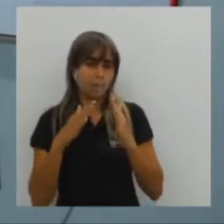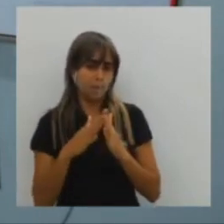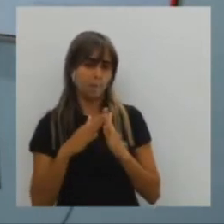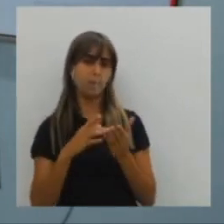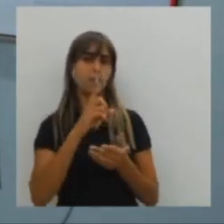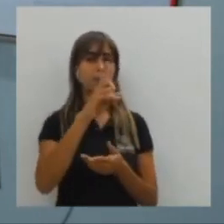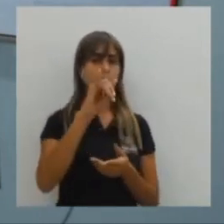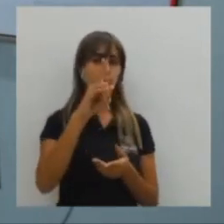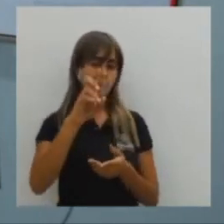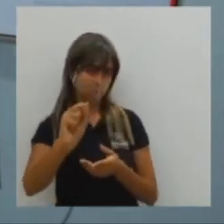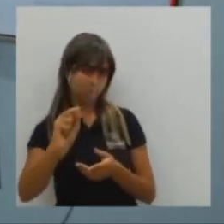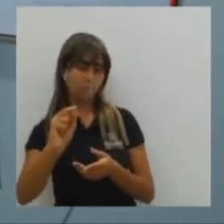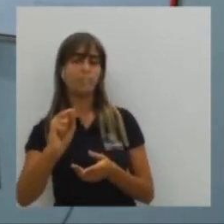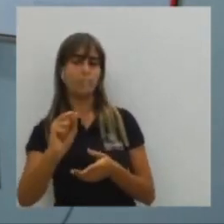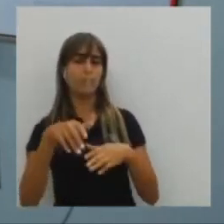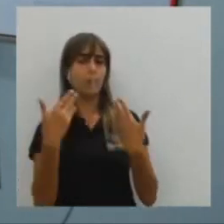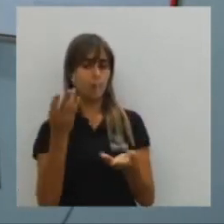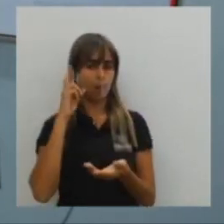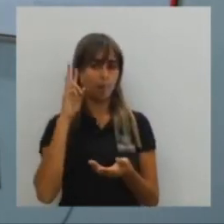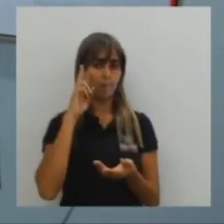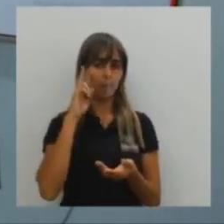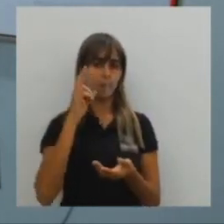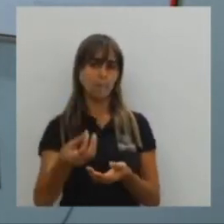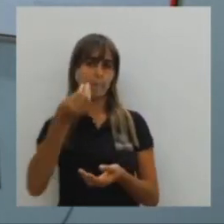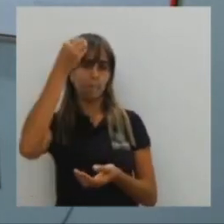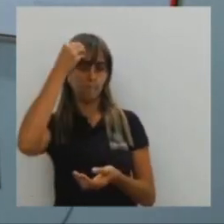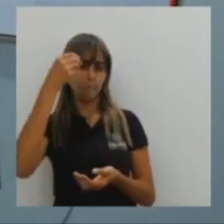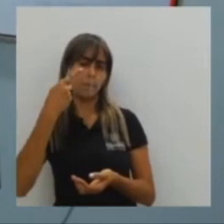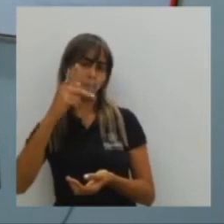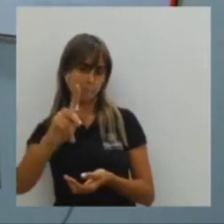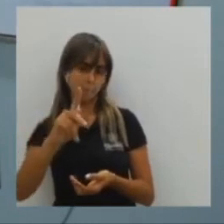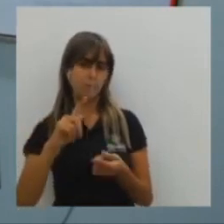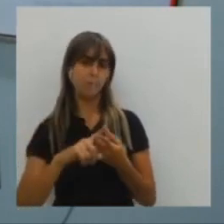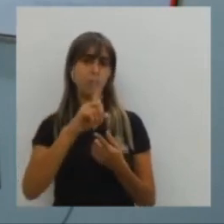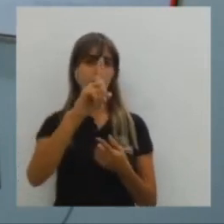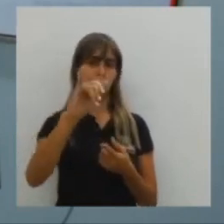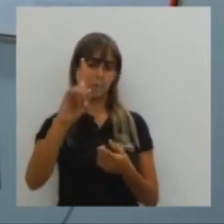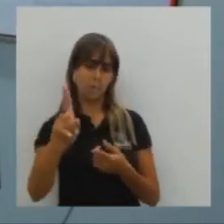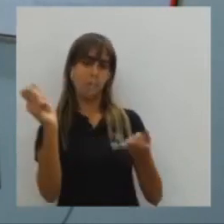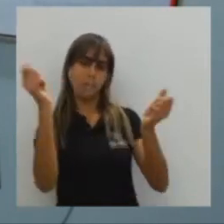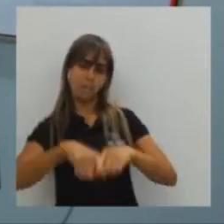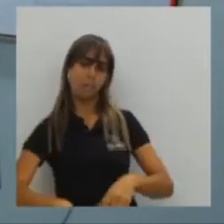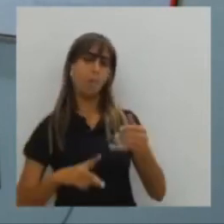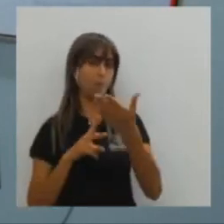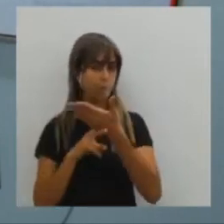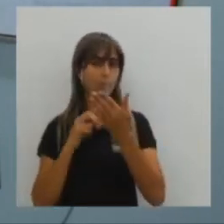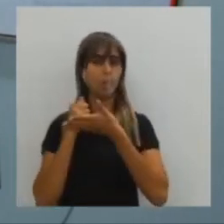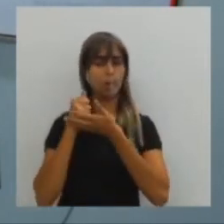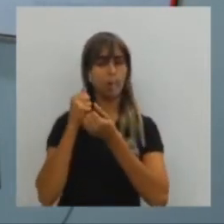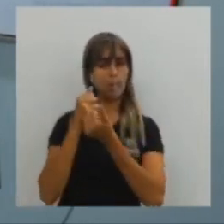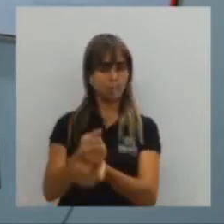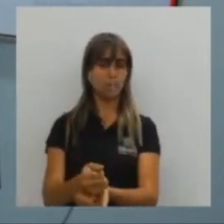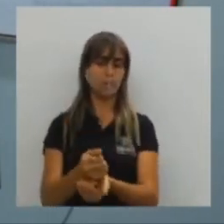you do the homework? Então, lembra, guarda isso aqui, ó, na cabecinha de vocês, tá certo? Que o do, ele pode ser um verbo